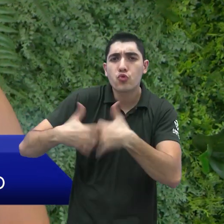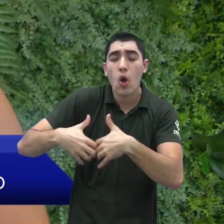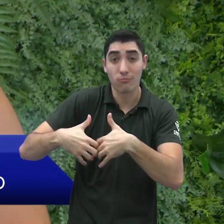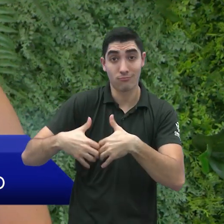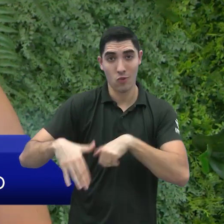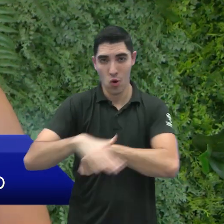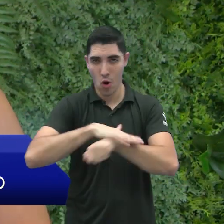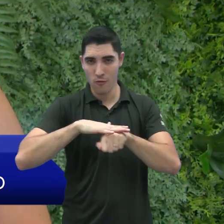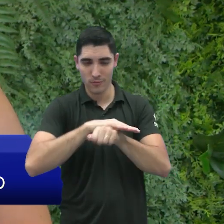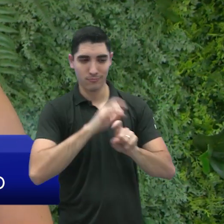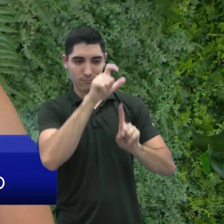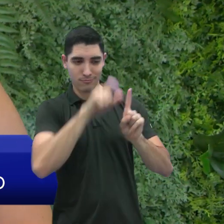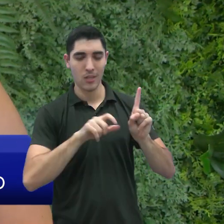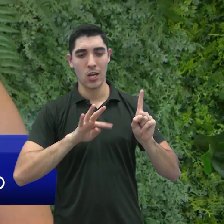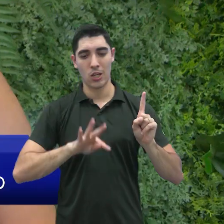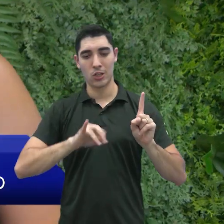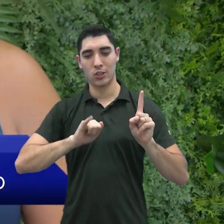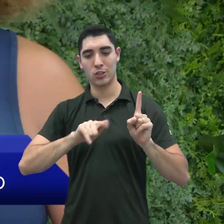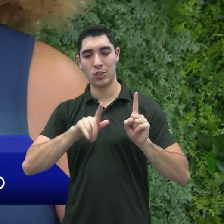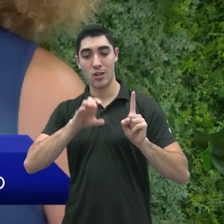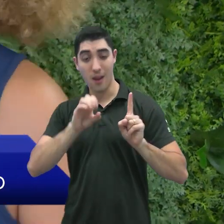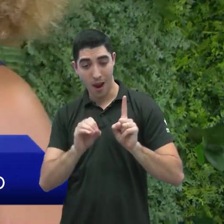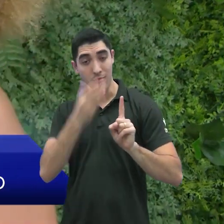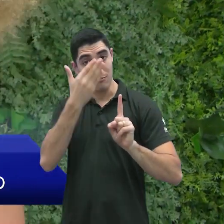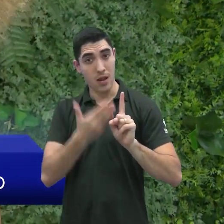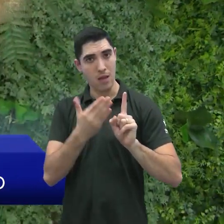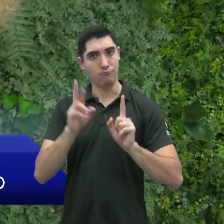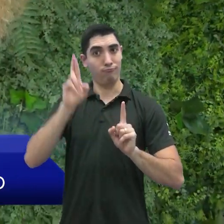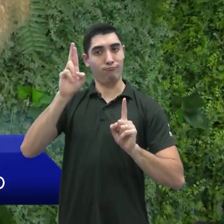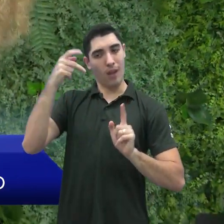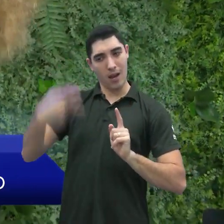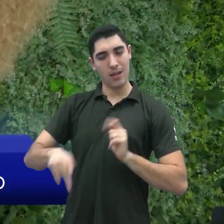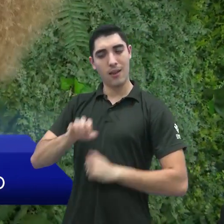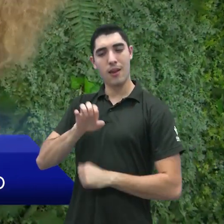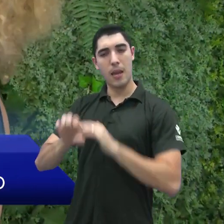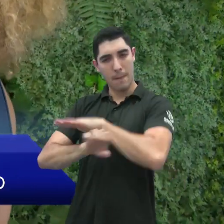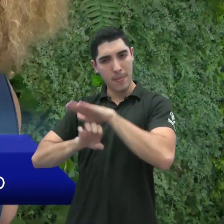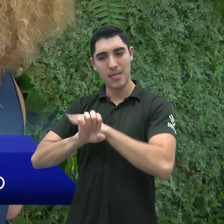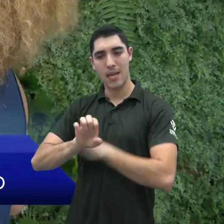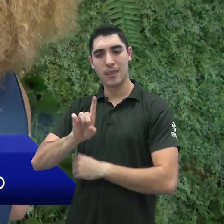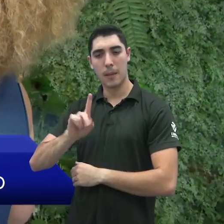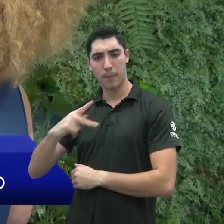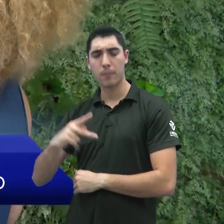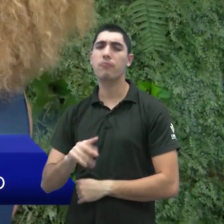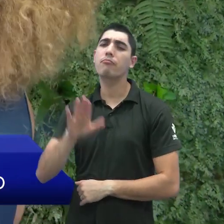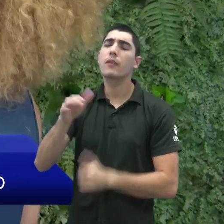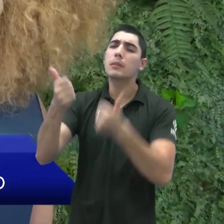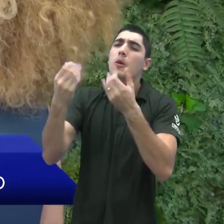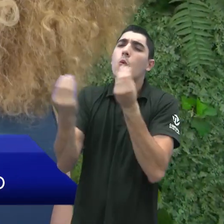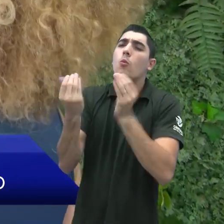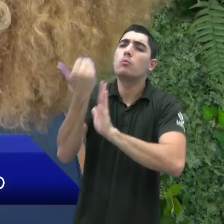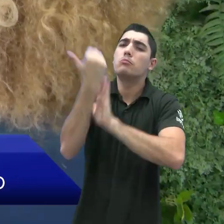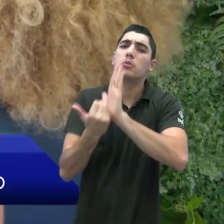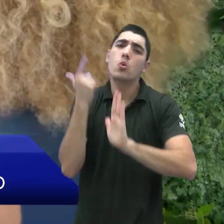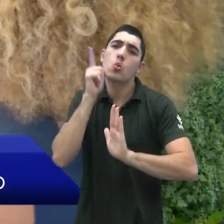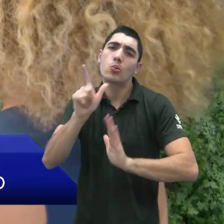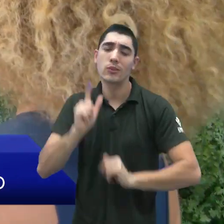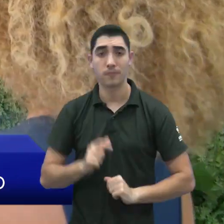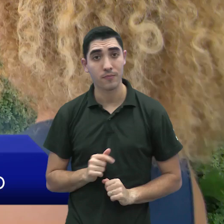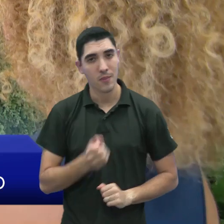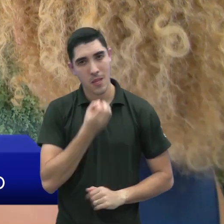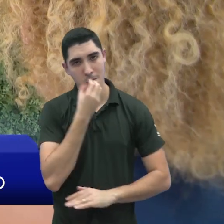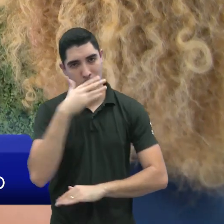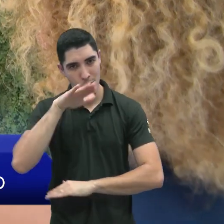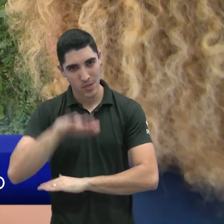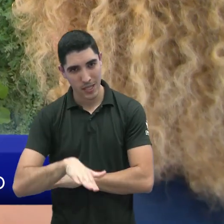vou conversar agora com o gestor da EDP, o Tiago. Boa tarde, Tiago, tudo bem? Como funciona, então, a tarifa social de energia elétrica?